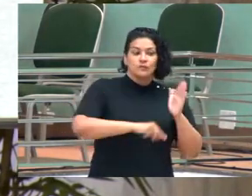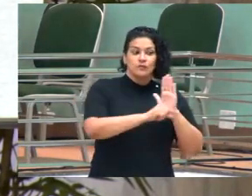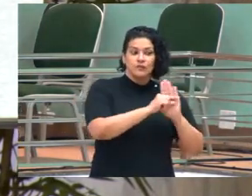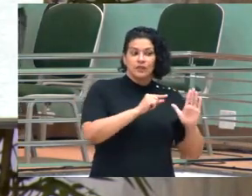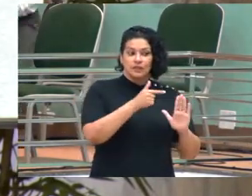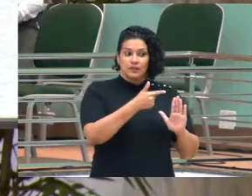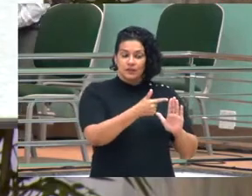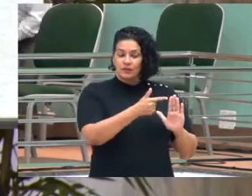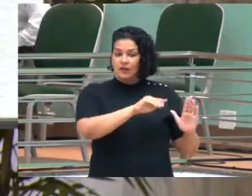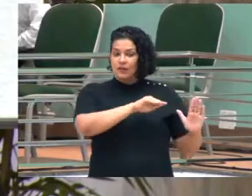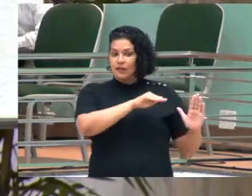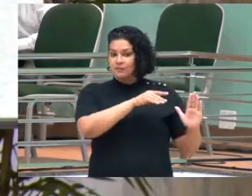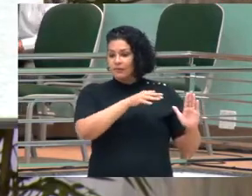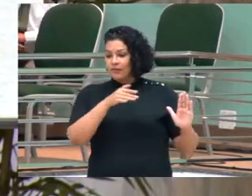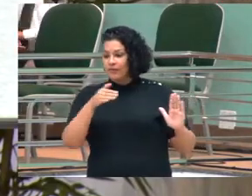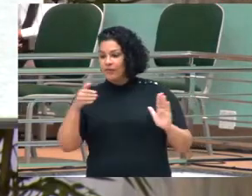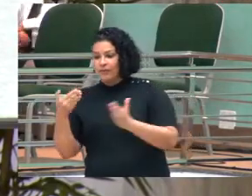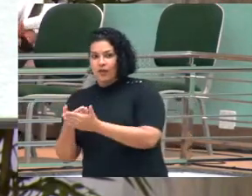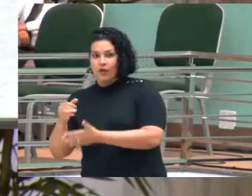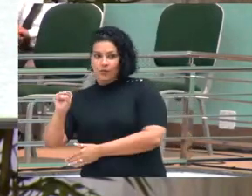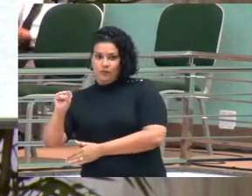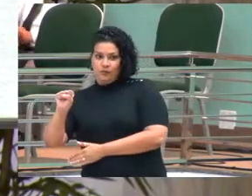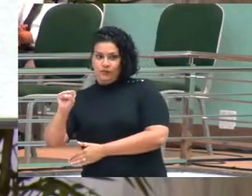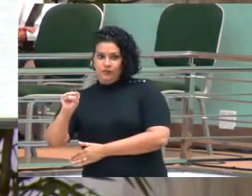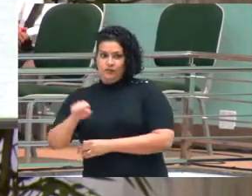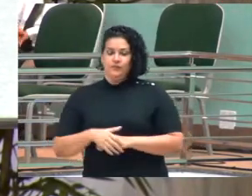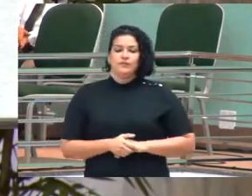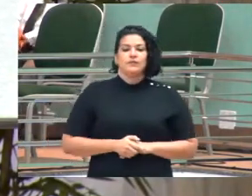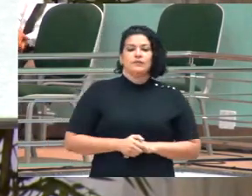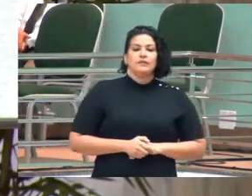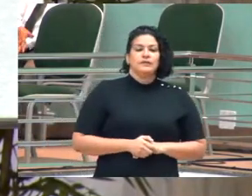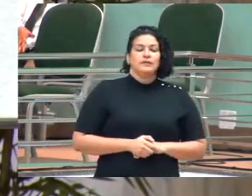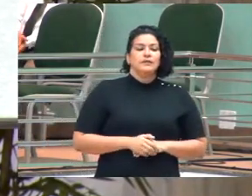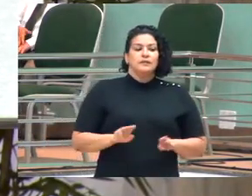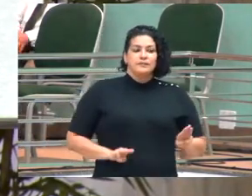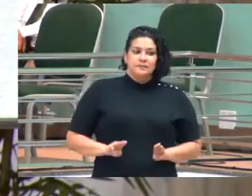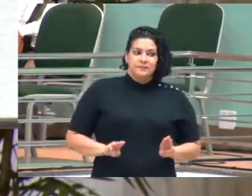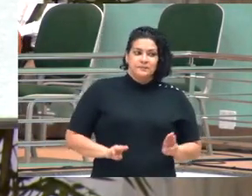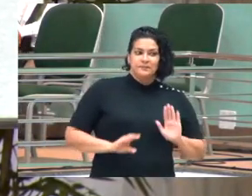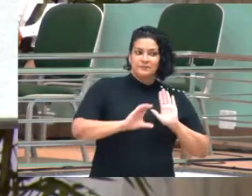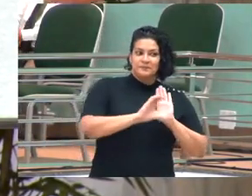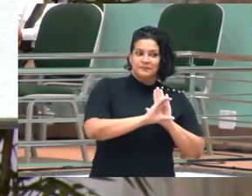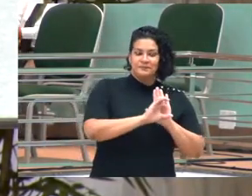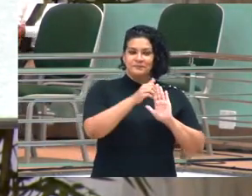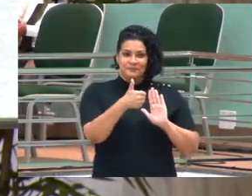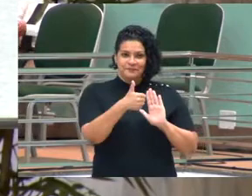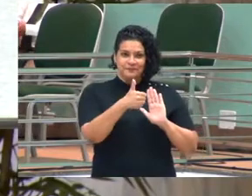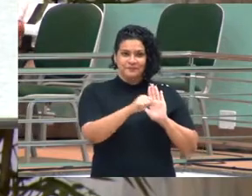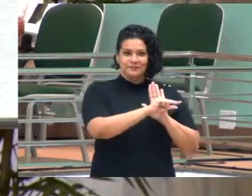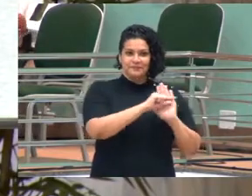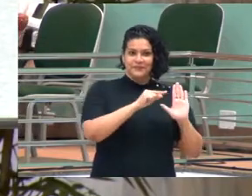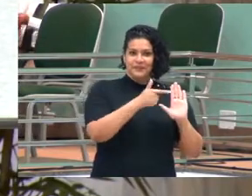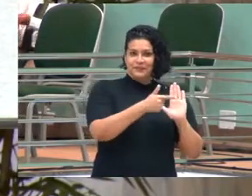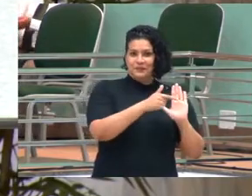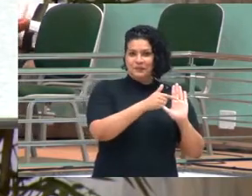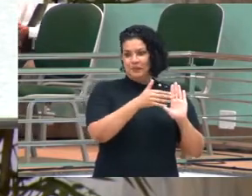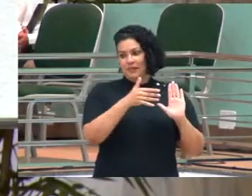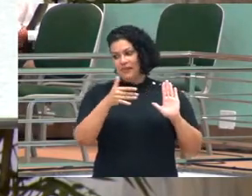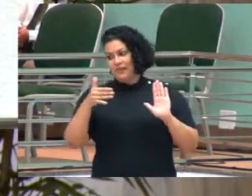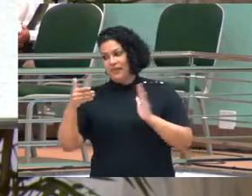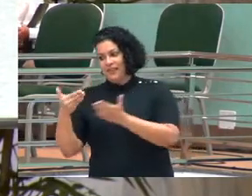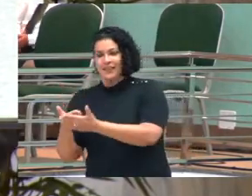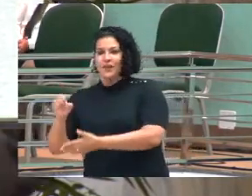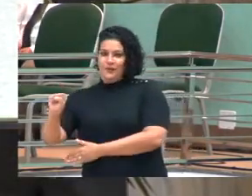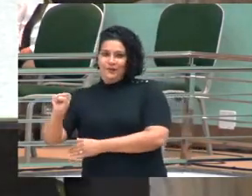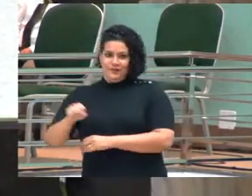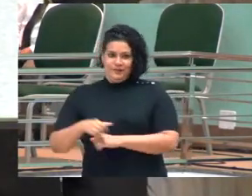2 até o versículo de número 8. Marcos, capítulo 1, do versículo de número 2 até o